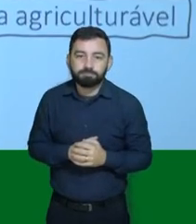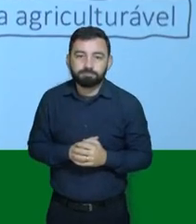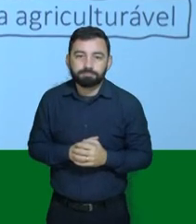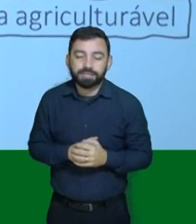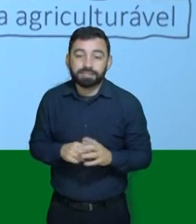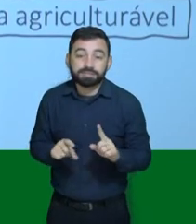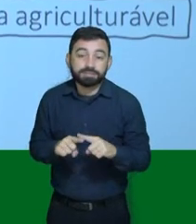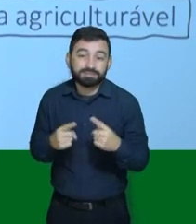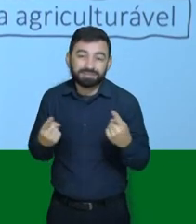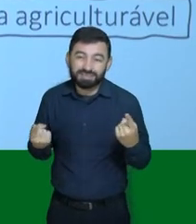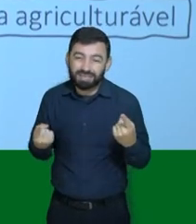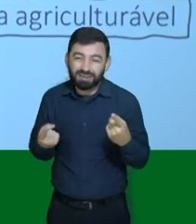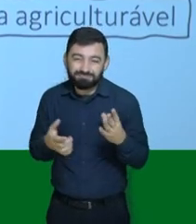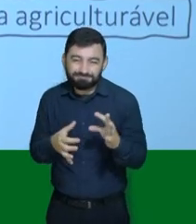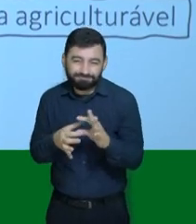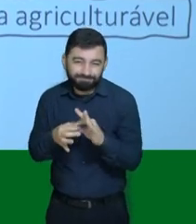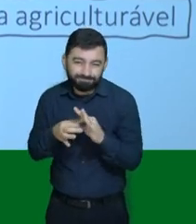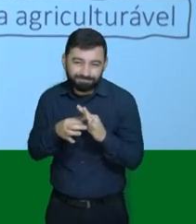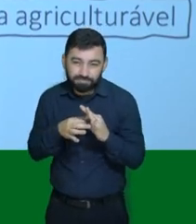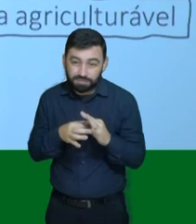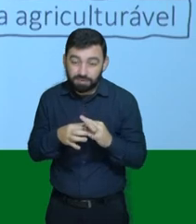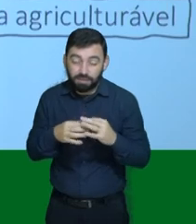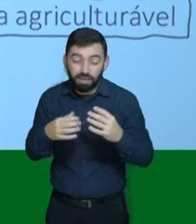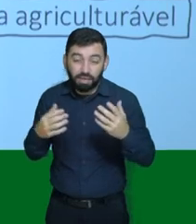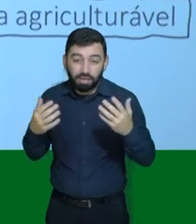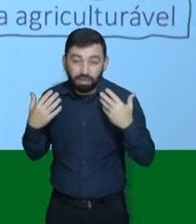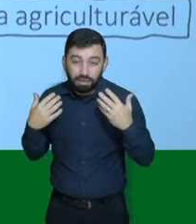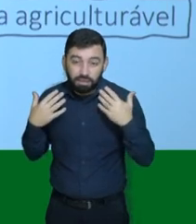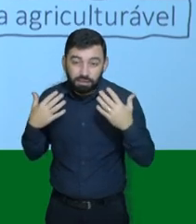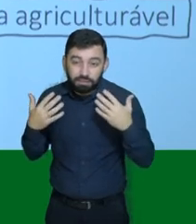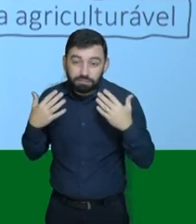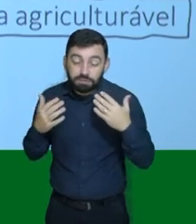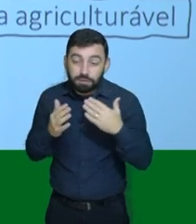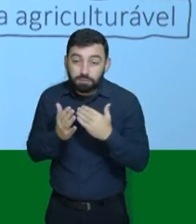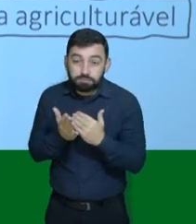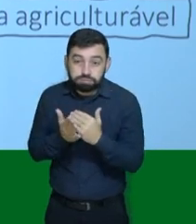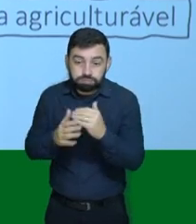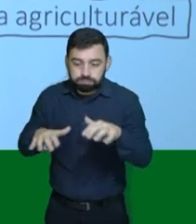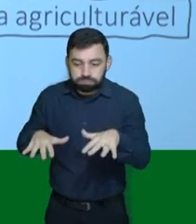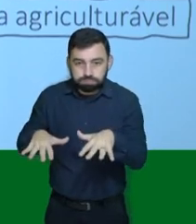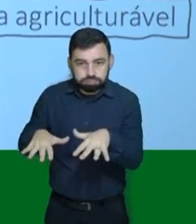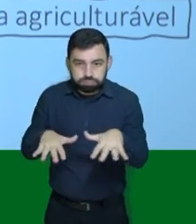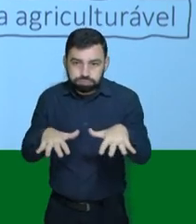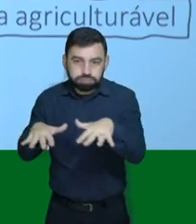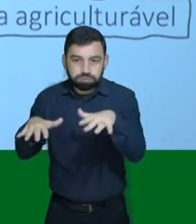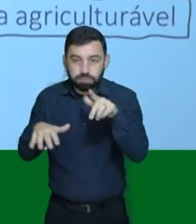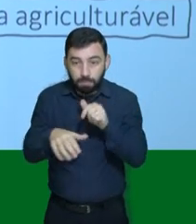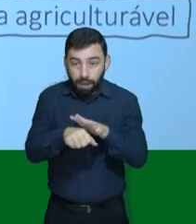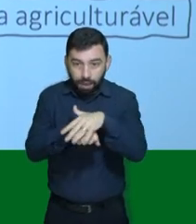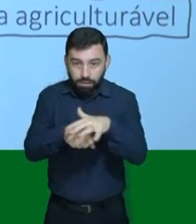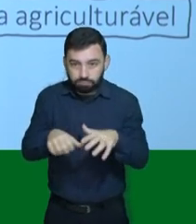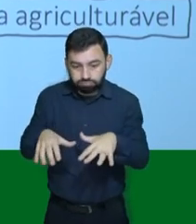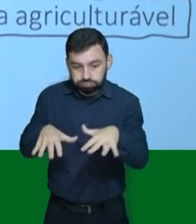Né? Então, essa conjunção de o aquecimento leva a um aumento do nível do mar, o aquecimento também